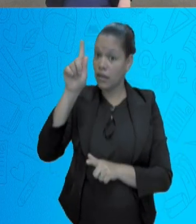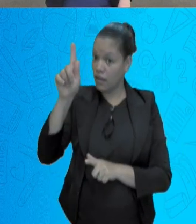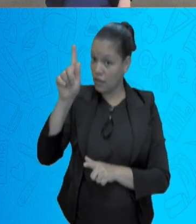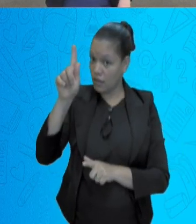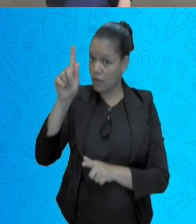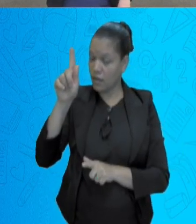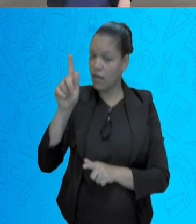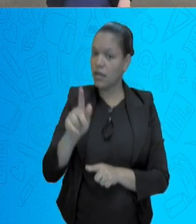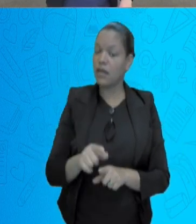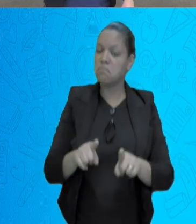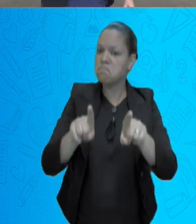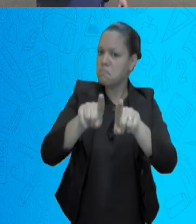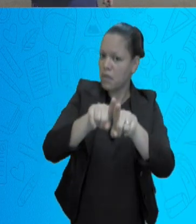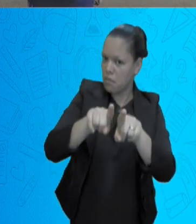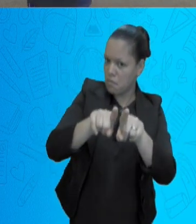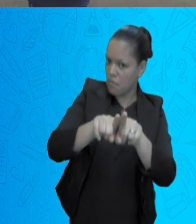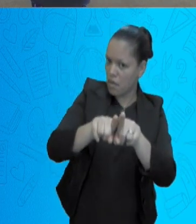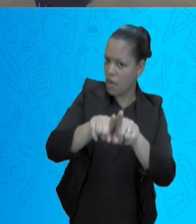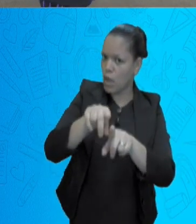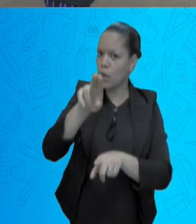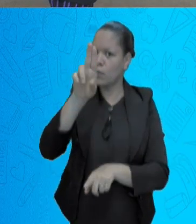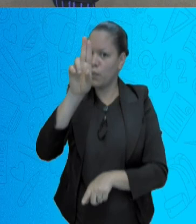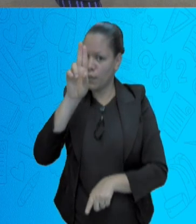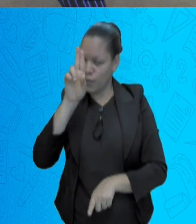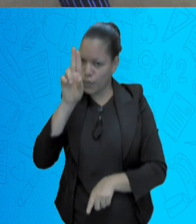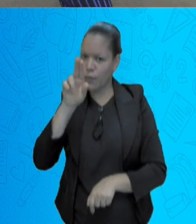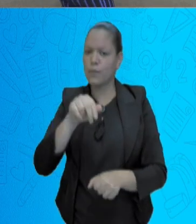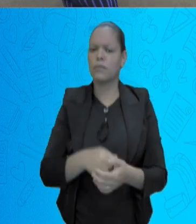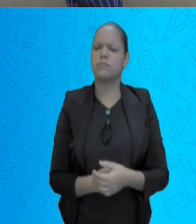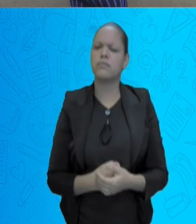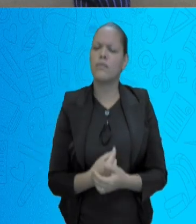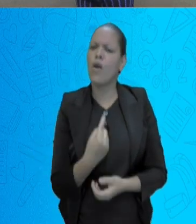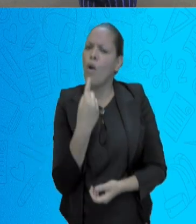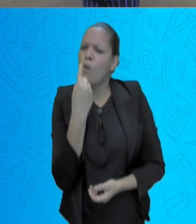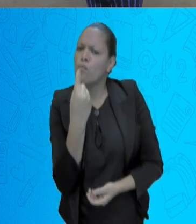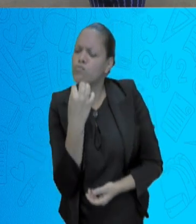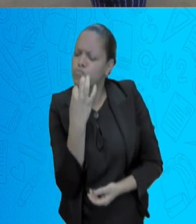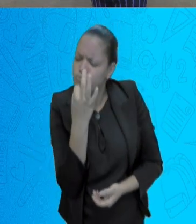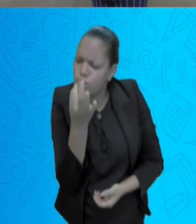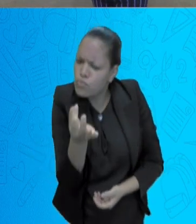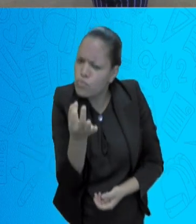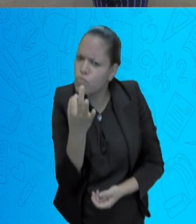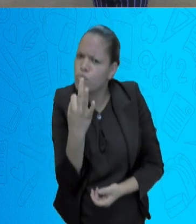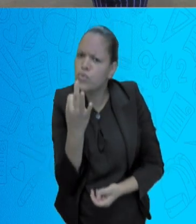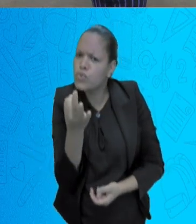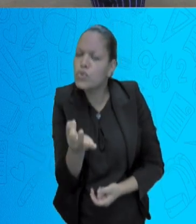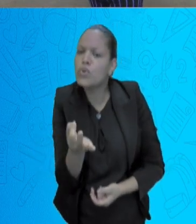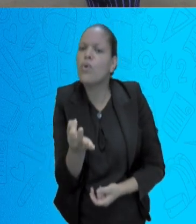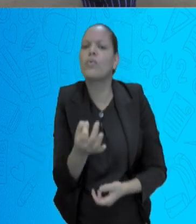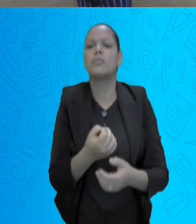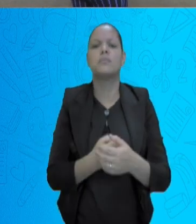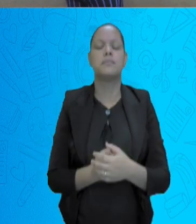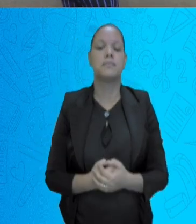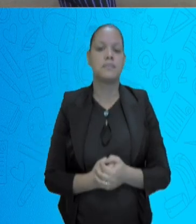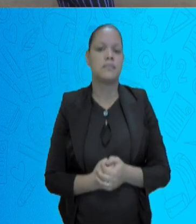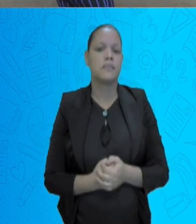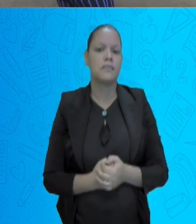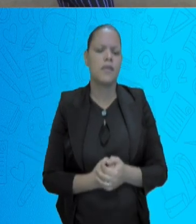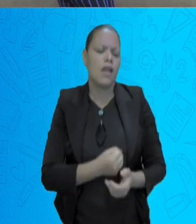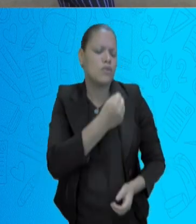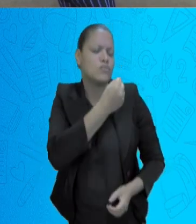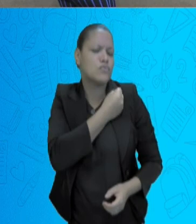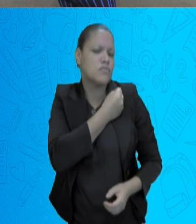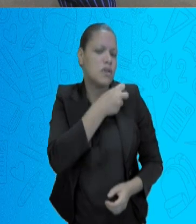tem um som só. Agora o próximo, número 5, usamos para abrir a